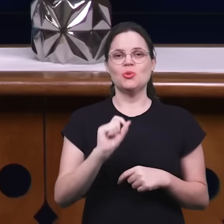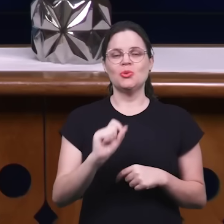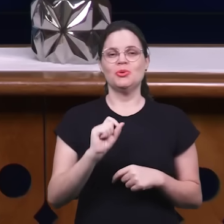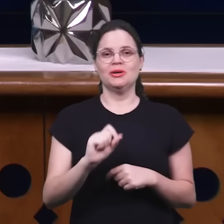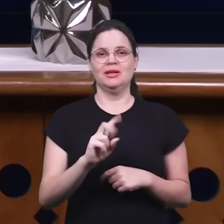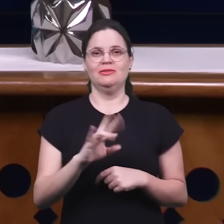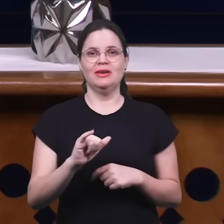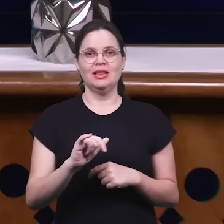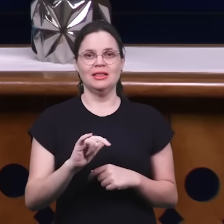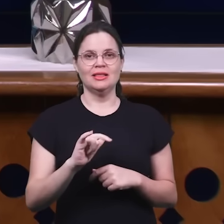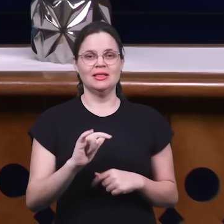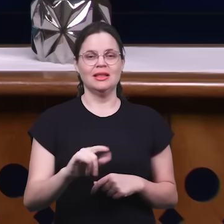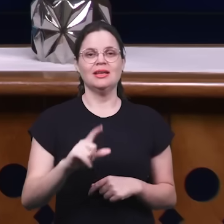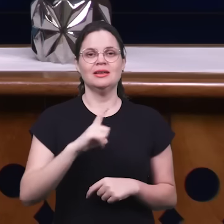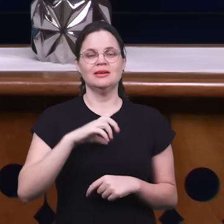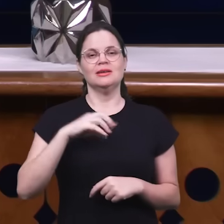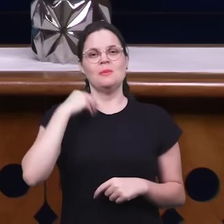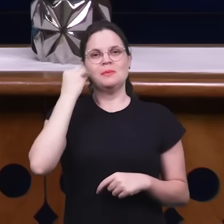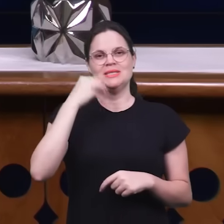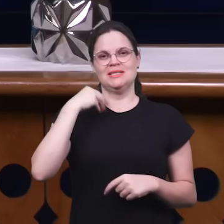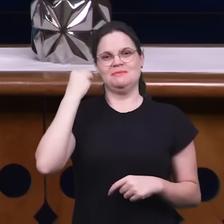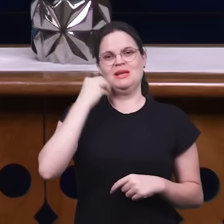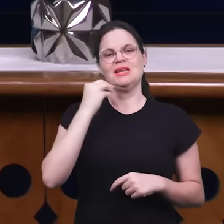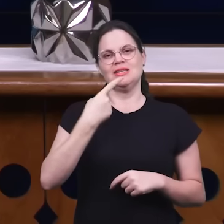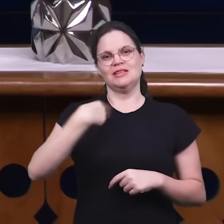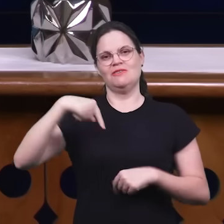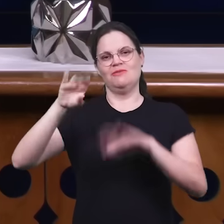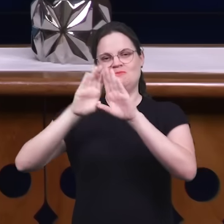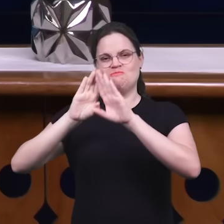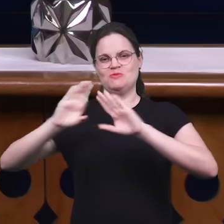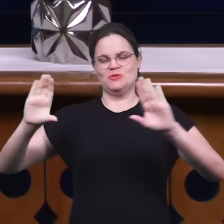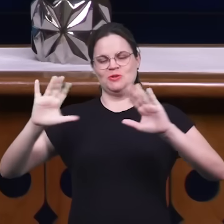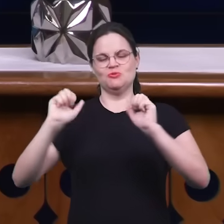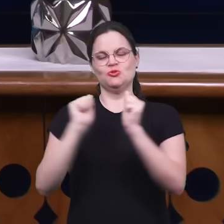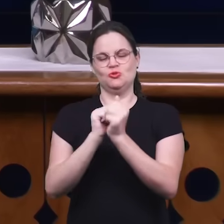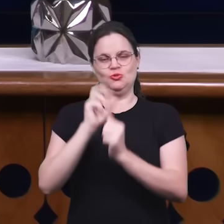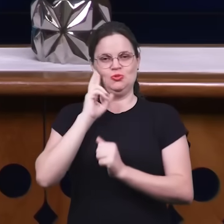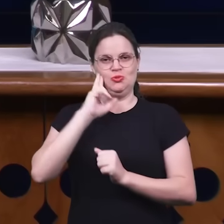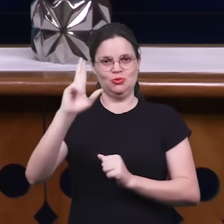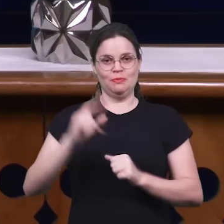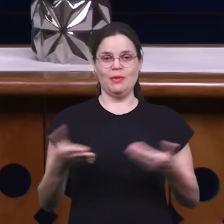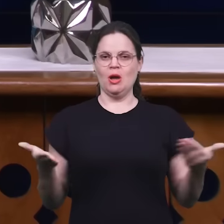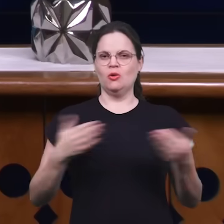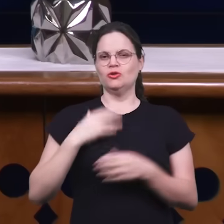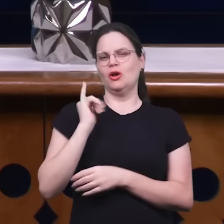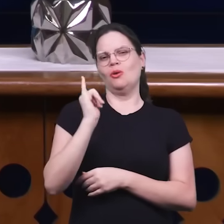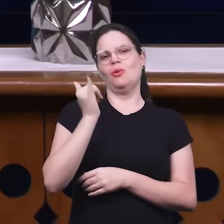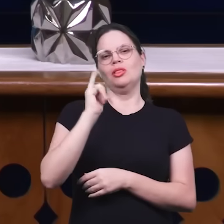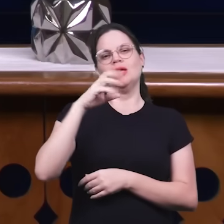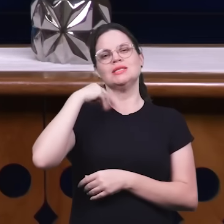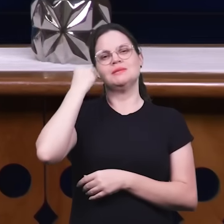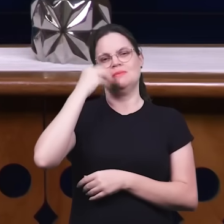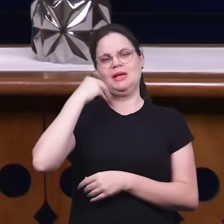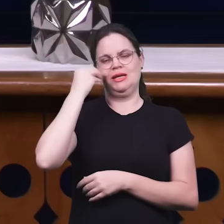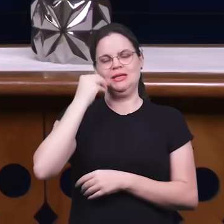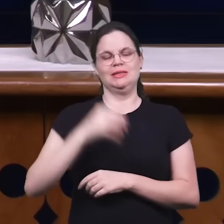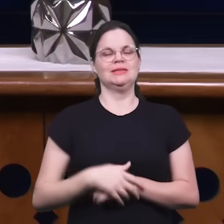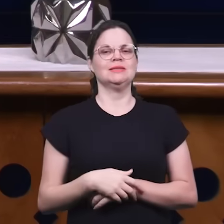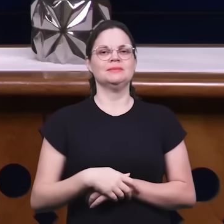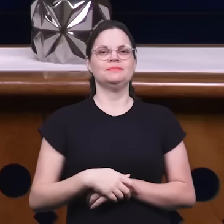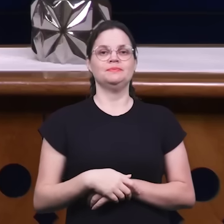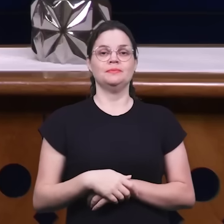de subida. Queremos deixar aqui uma breve experiência nesse dia de oração, na quinta-feira. Esses dias um irmão nos